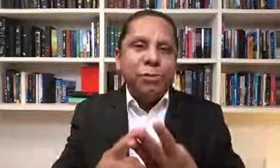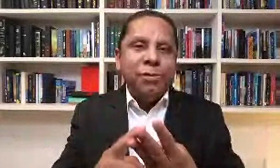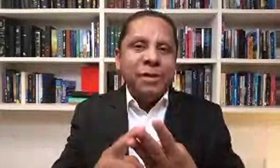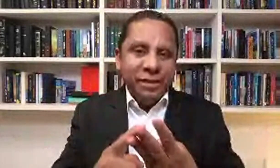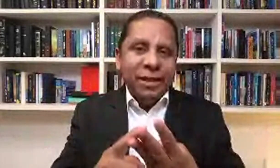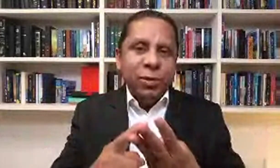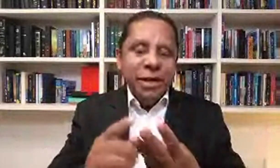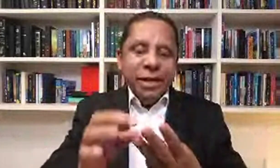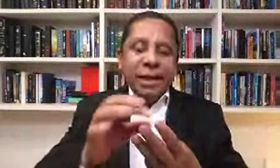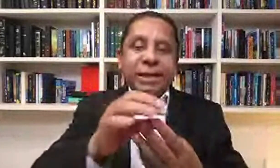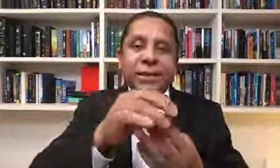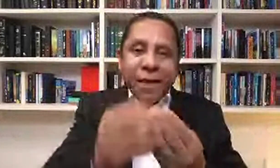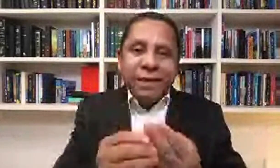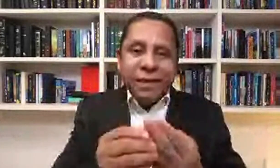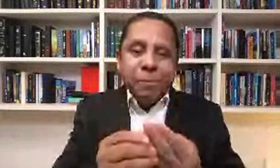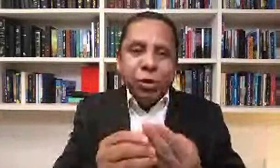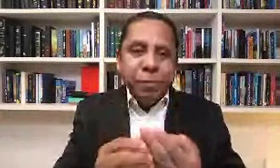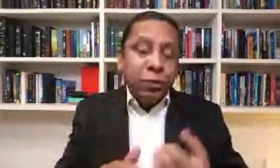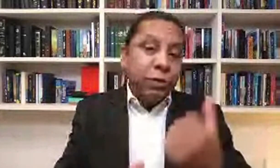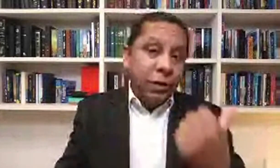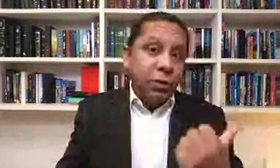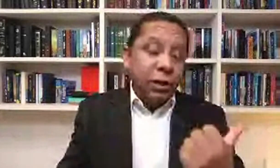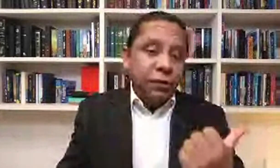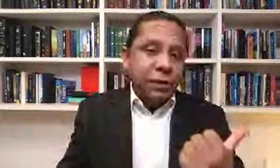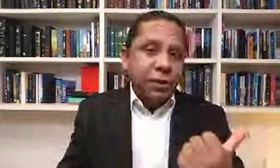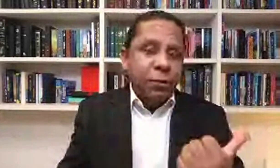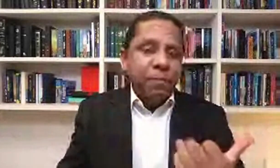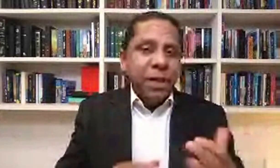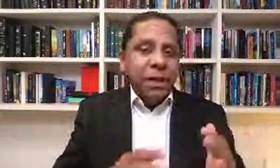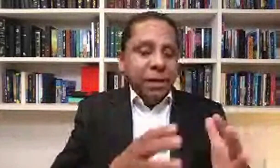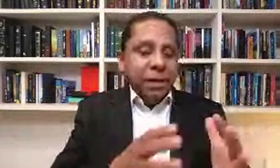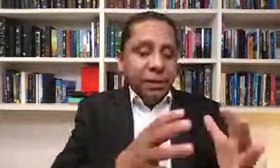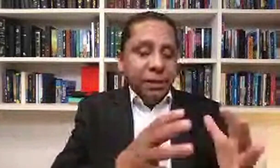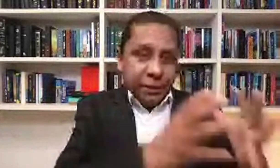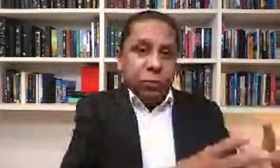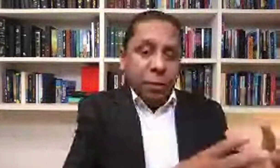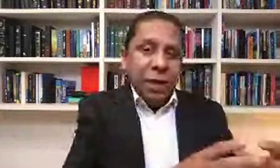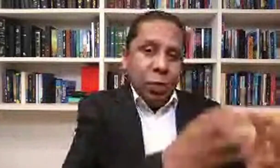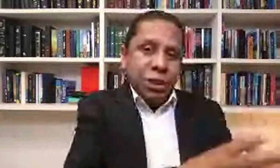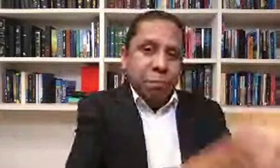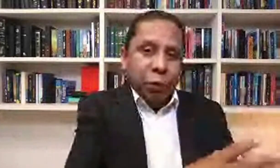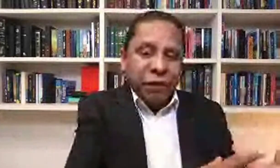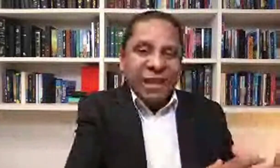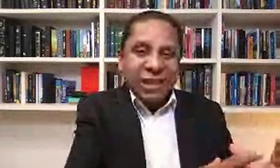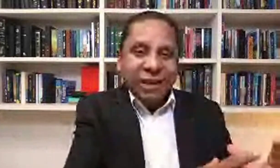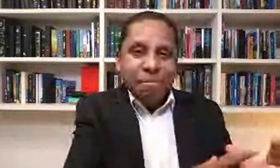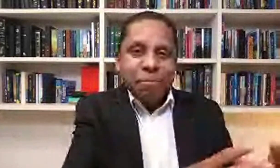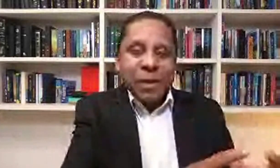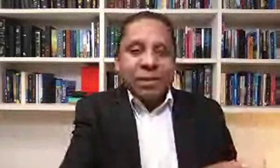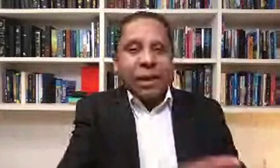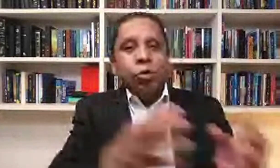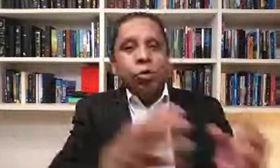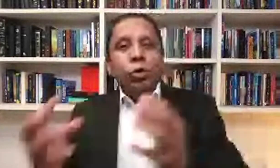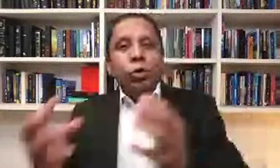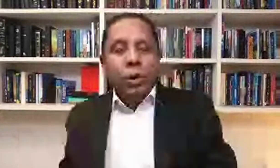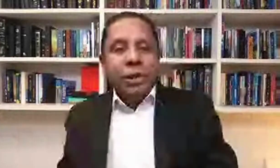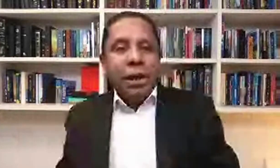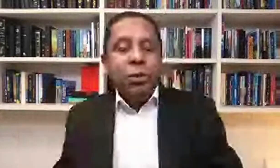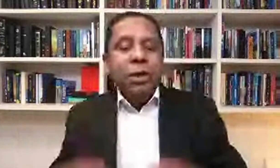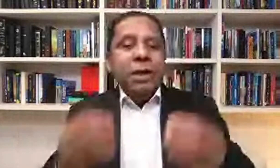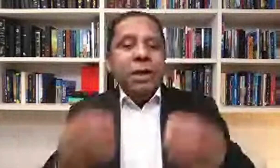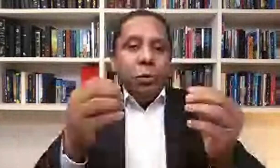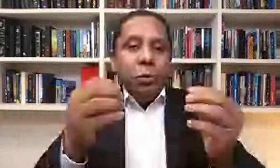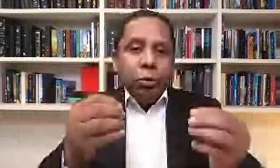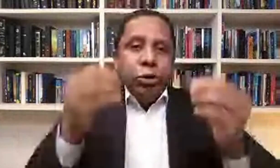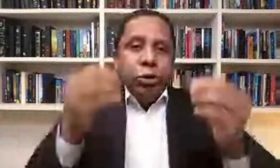de um tempo. Entendeu? Esses três tempos e meio de Daniel 7:25, que são linguagem profética, traduzindo para o